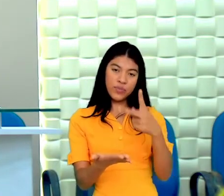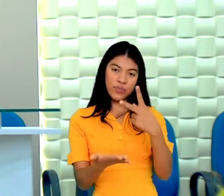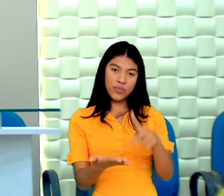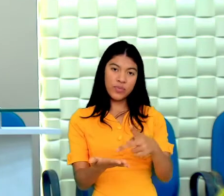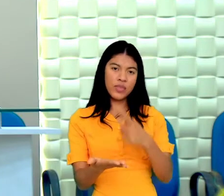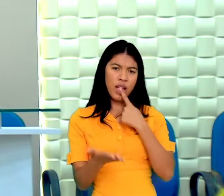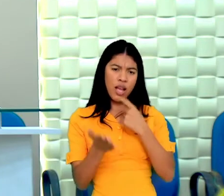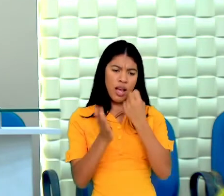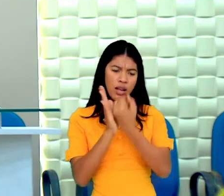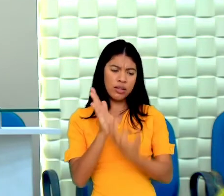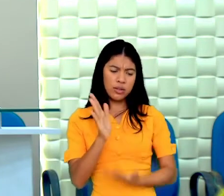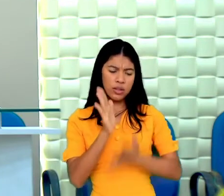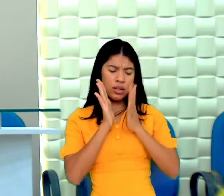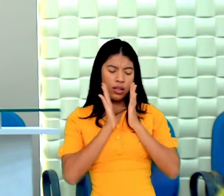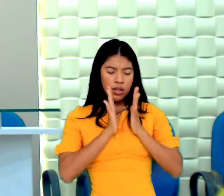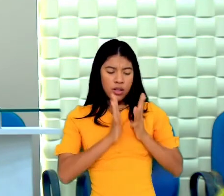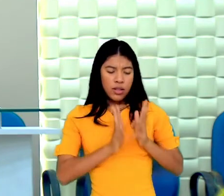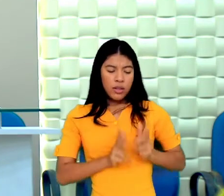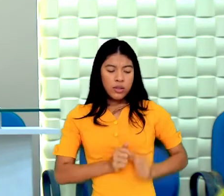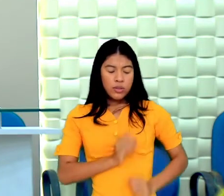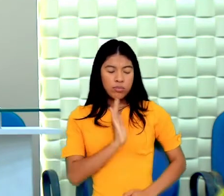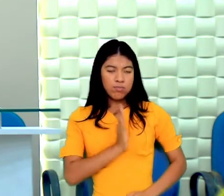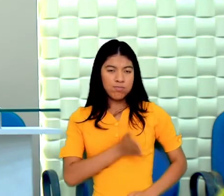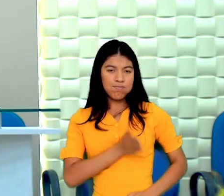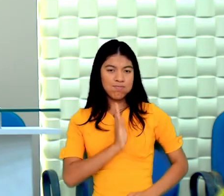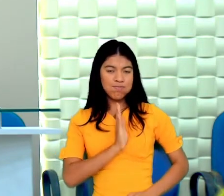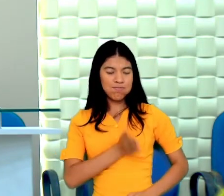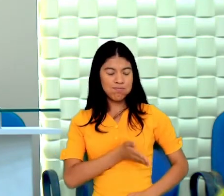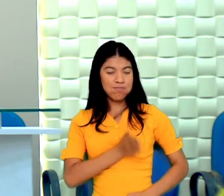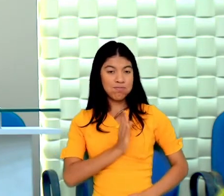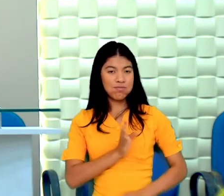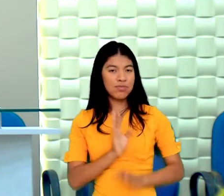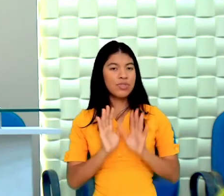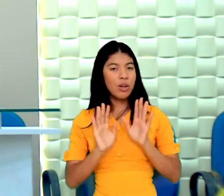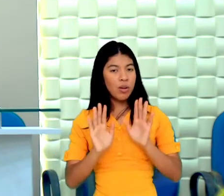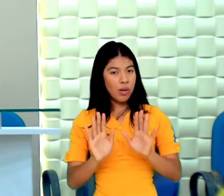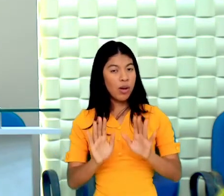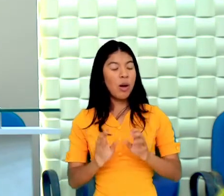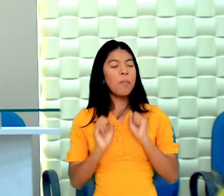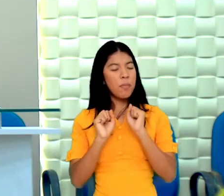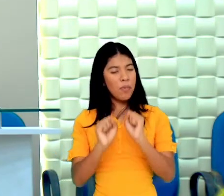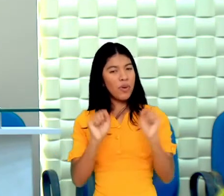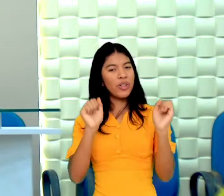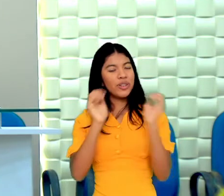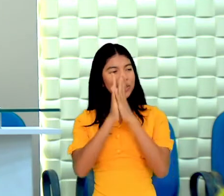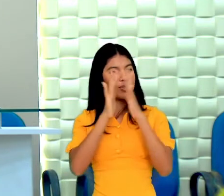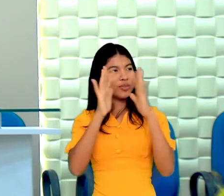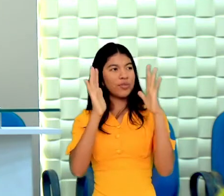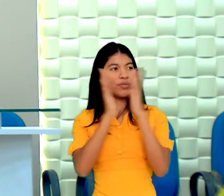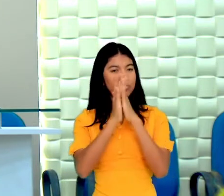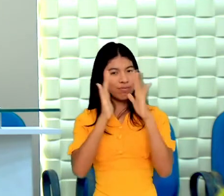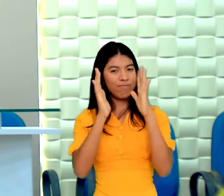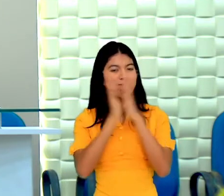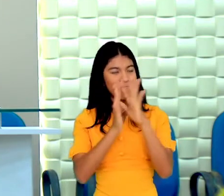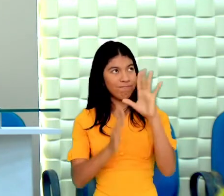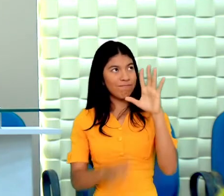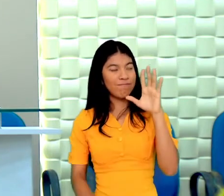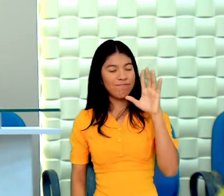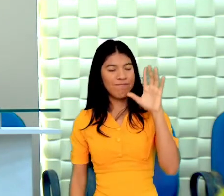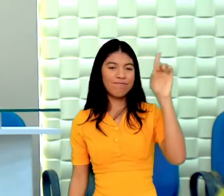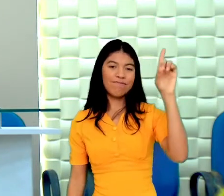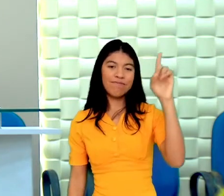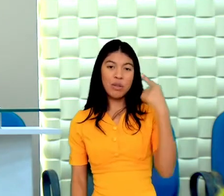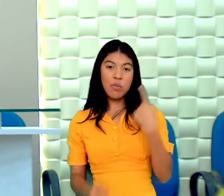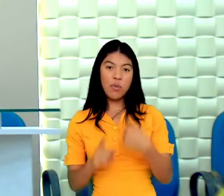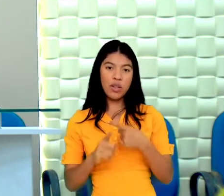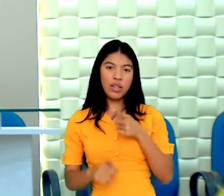de Jesus em seu coração, em sua alma, então pode glorificar a Deus, porque você é salvo em Cristo